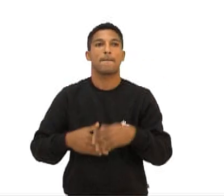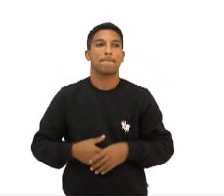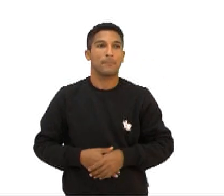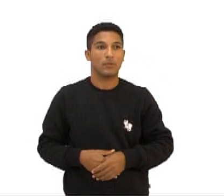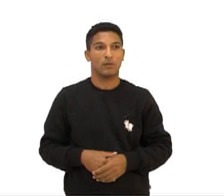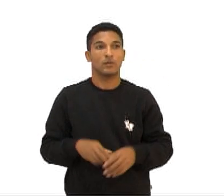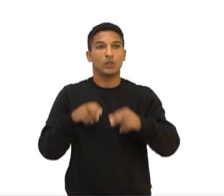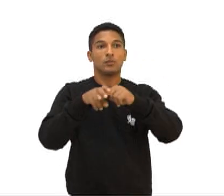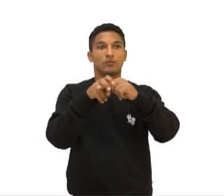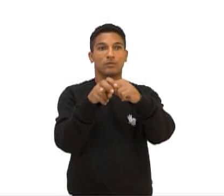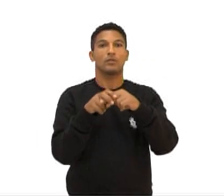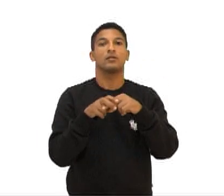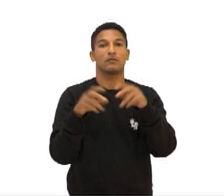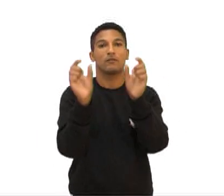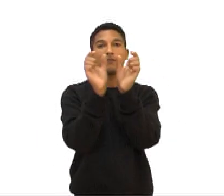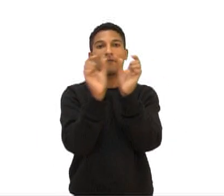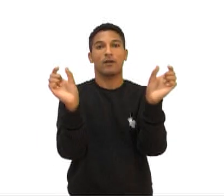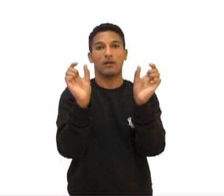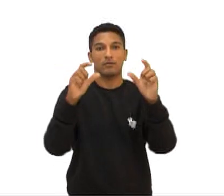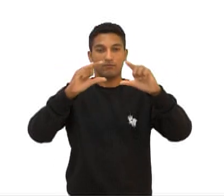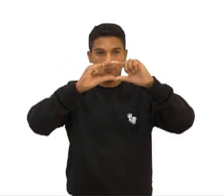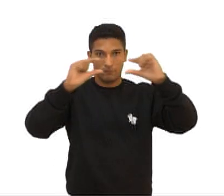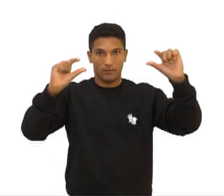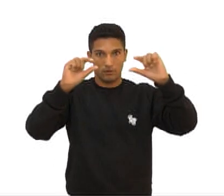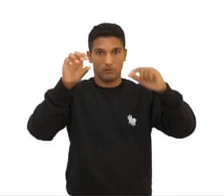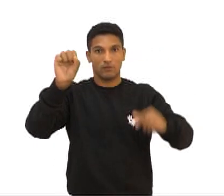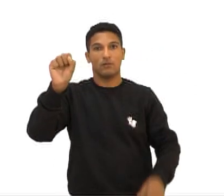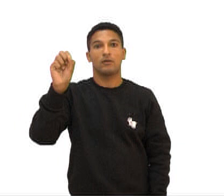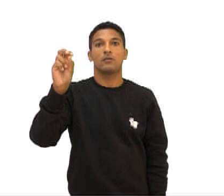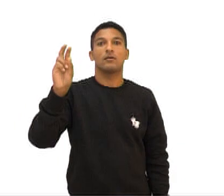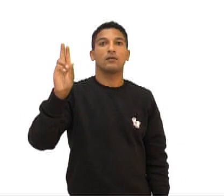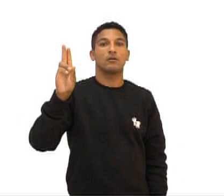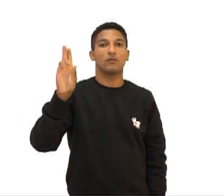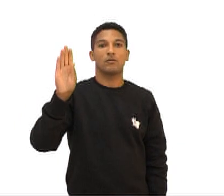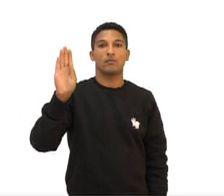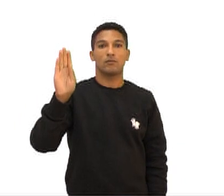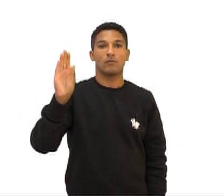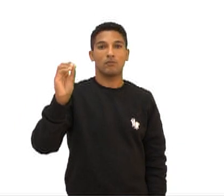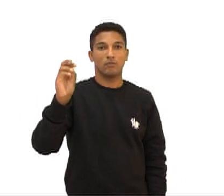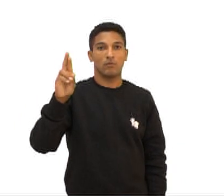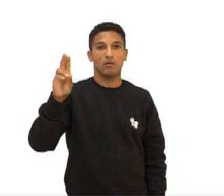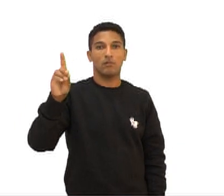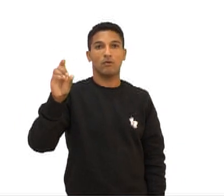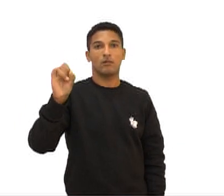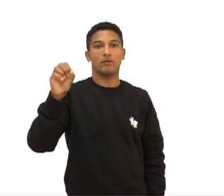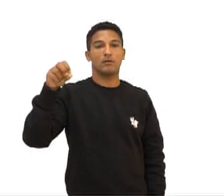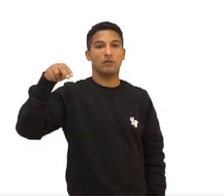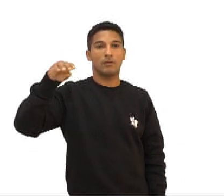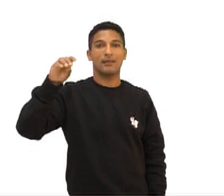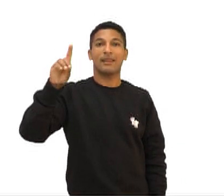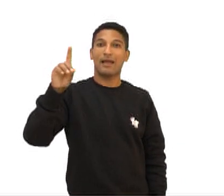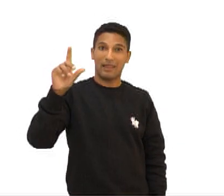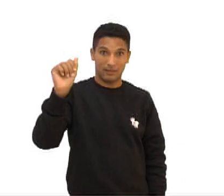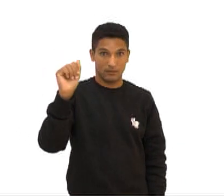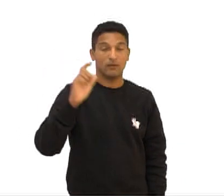orações subordinadas podem ser classificadas em três grupos, como já vimos na aula